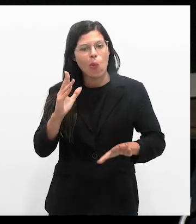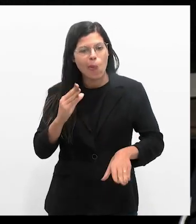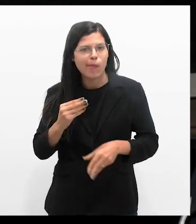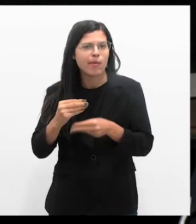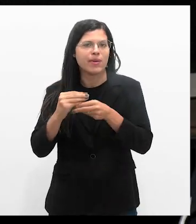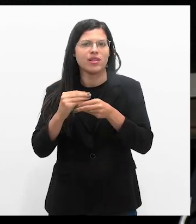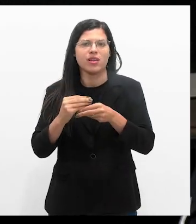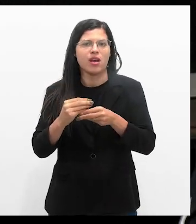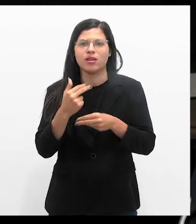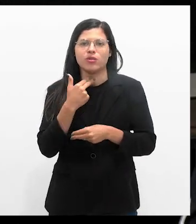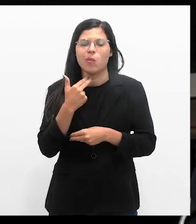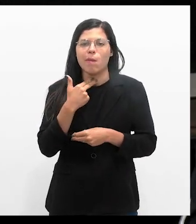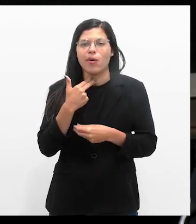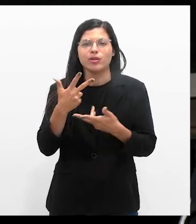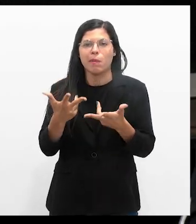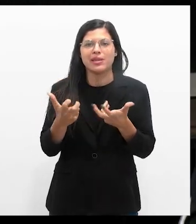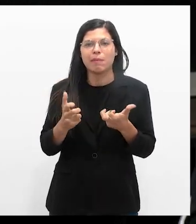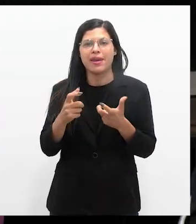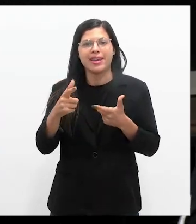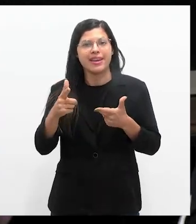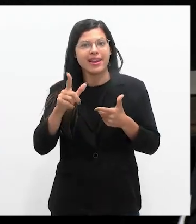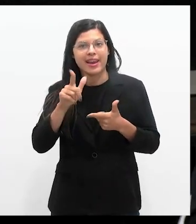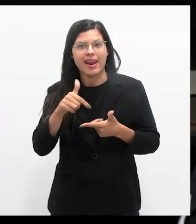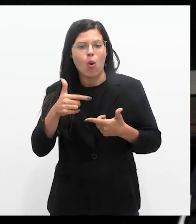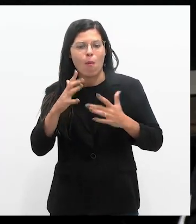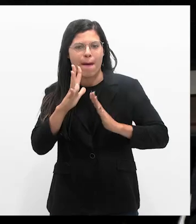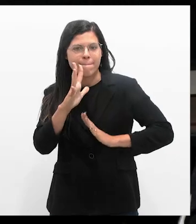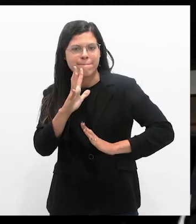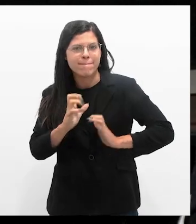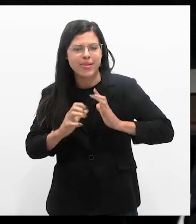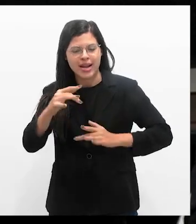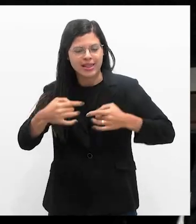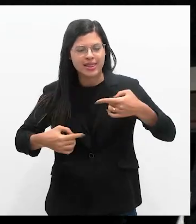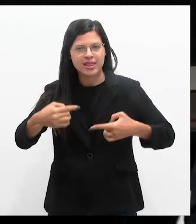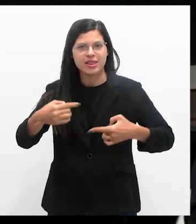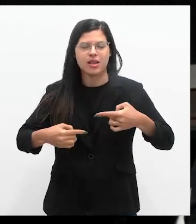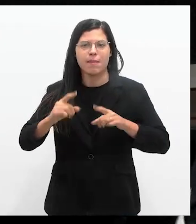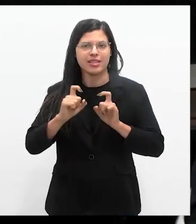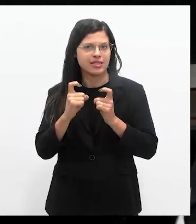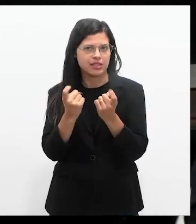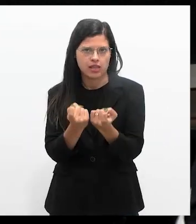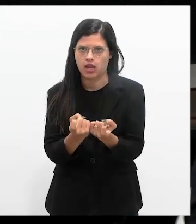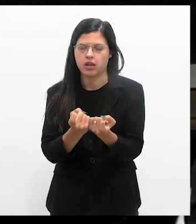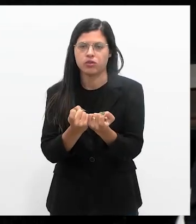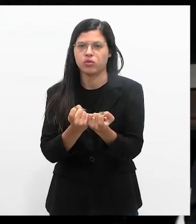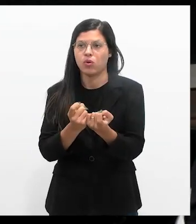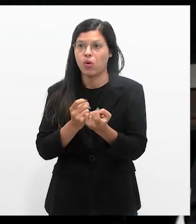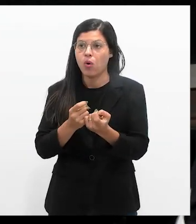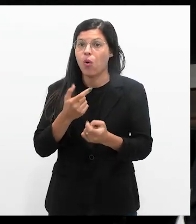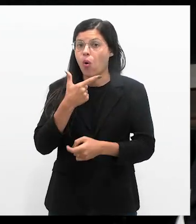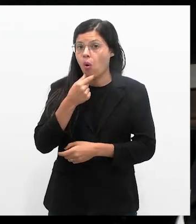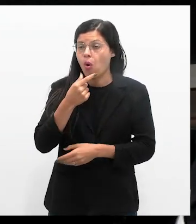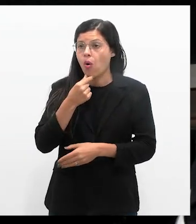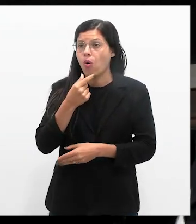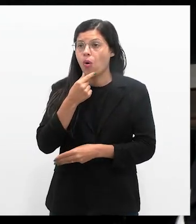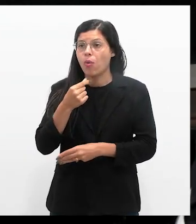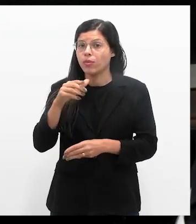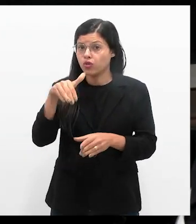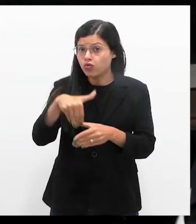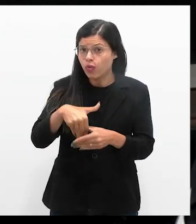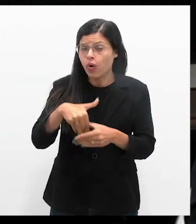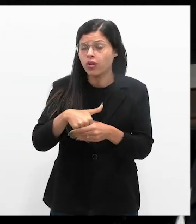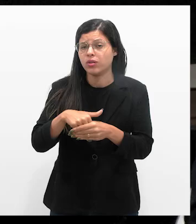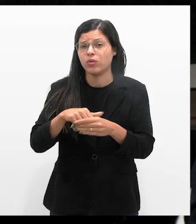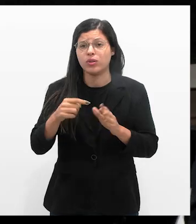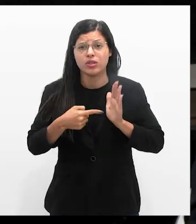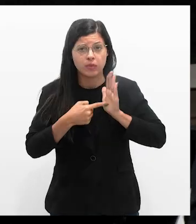isso como uma guerra de sexo, porque a gente tem um universo diferente. Eu volto a dizer, os homens votam quando a gente leva as matérias lá